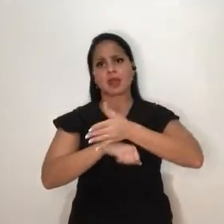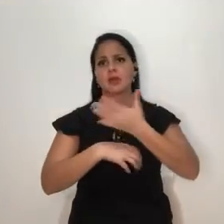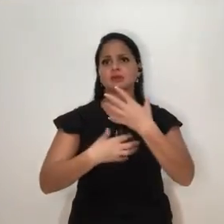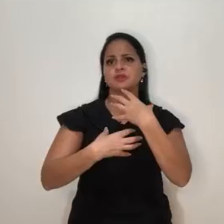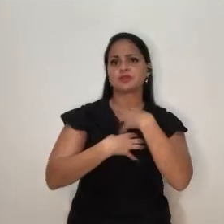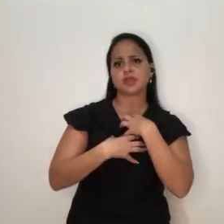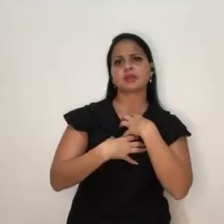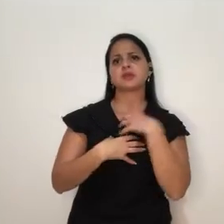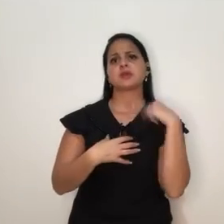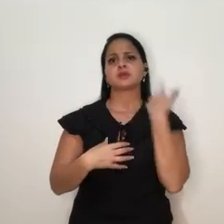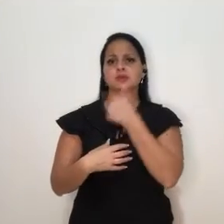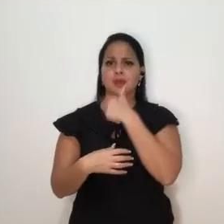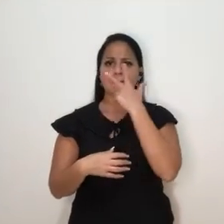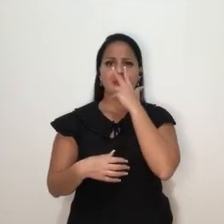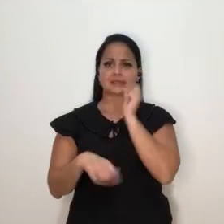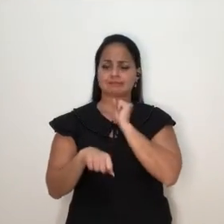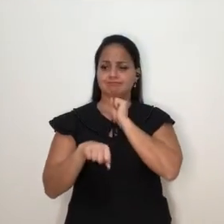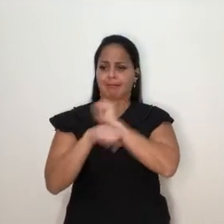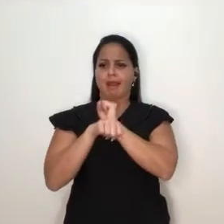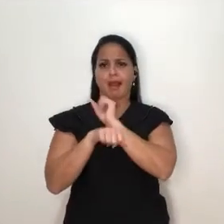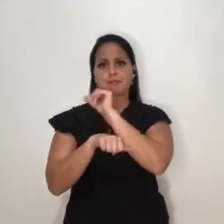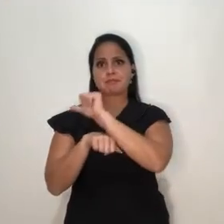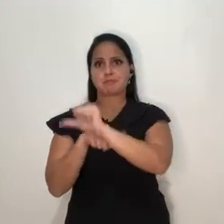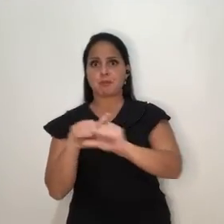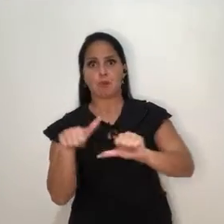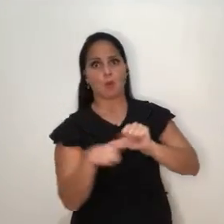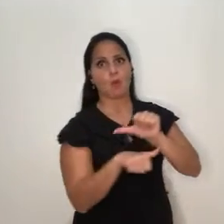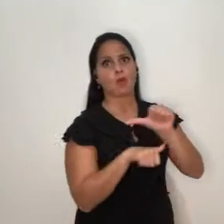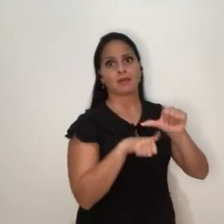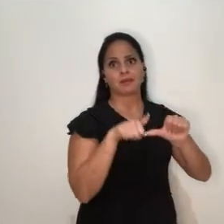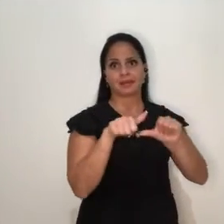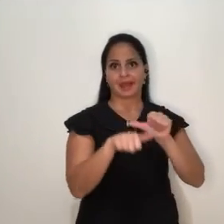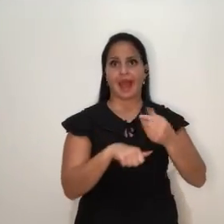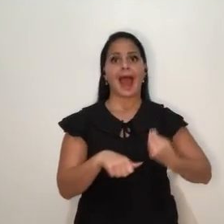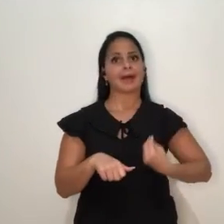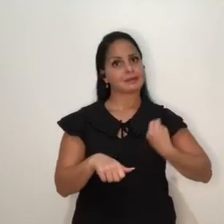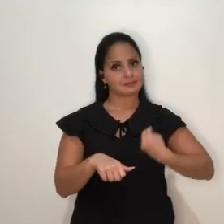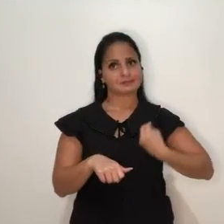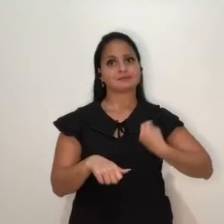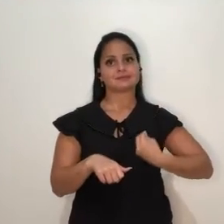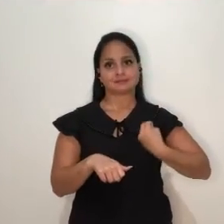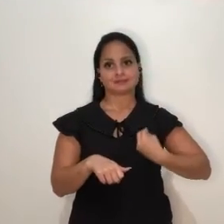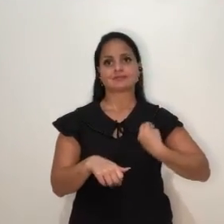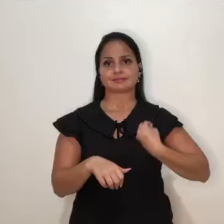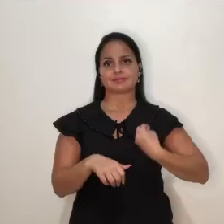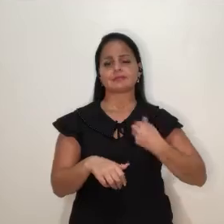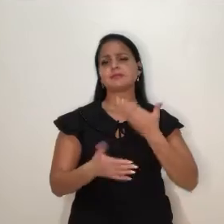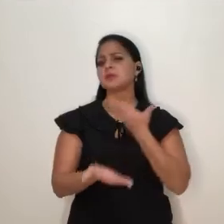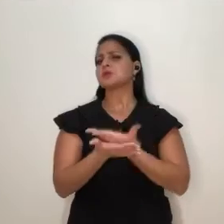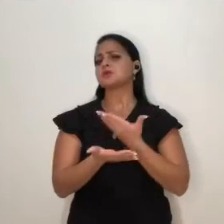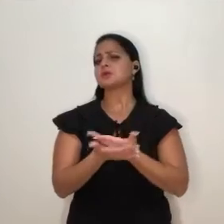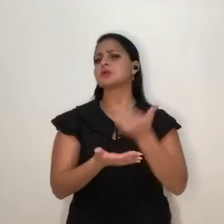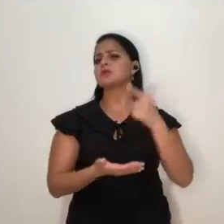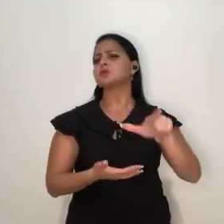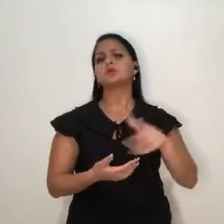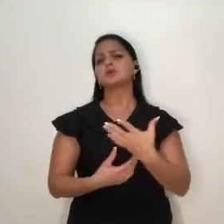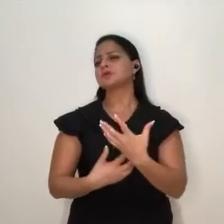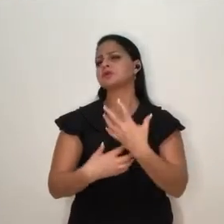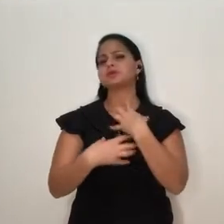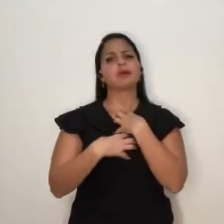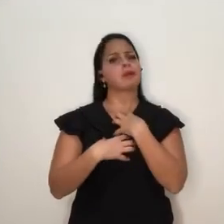né? E estudar de outra forma também, ver para o outro lado, para um outro ponto de